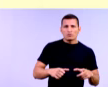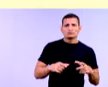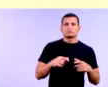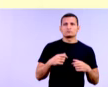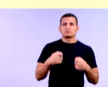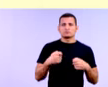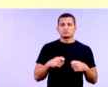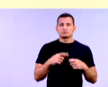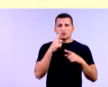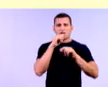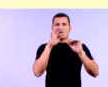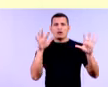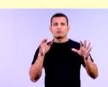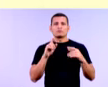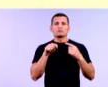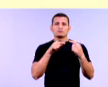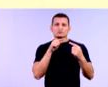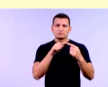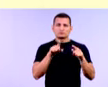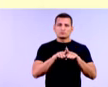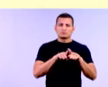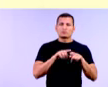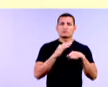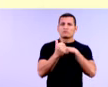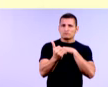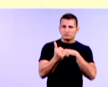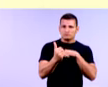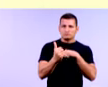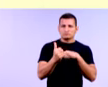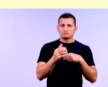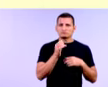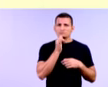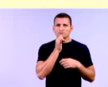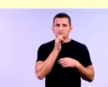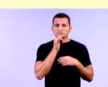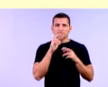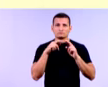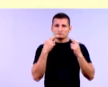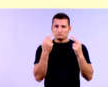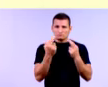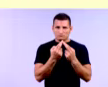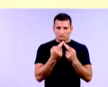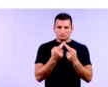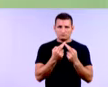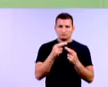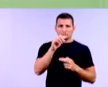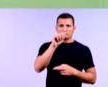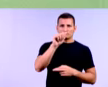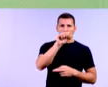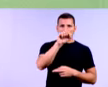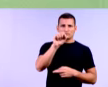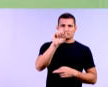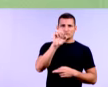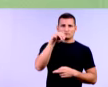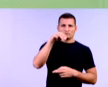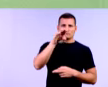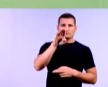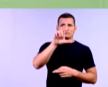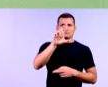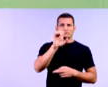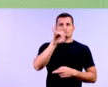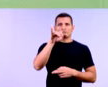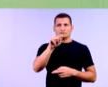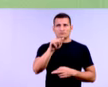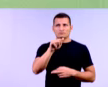data, o objetivo da convocação. Por exemplo, uma reunião de assembleia. Bem, se não tiver, aqui temos